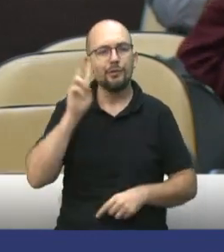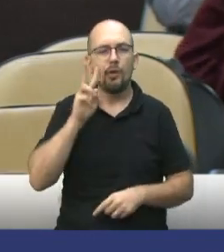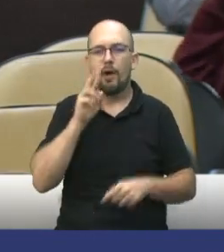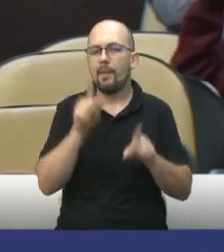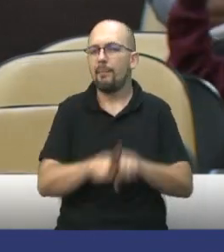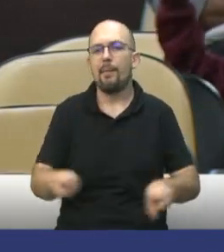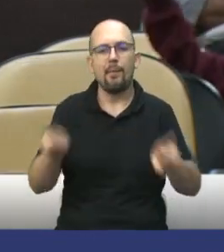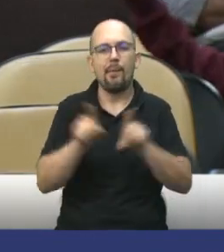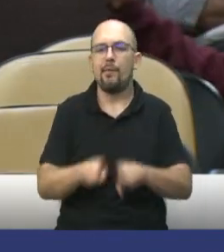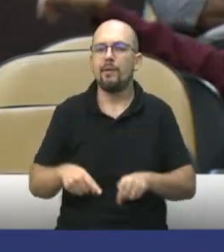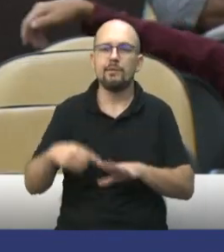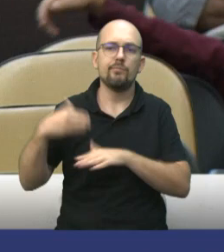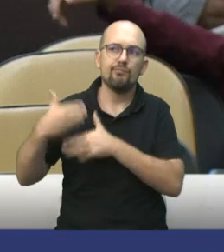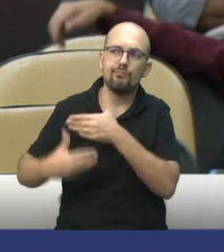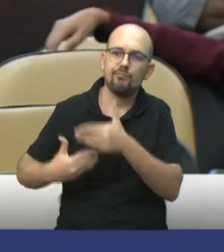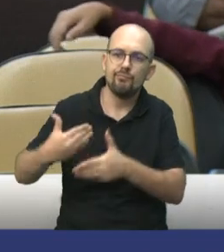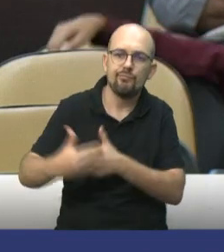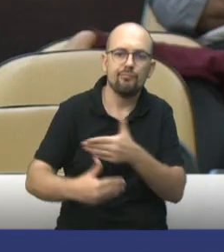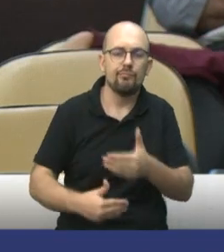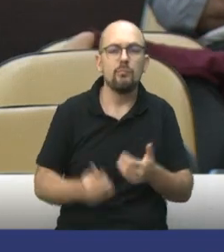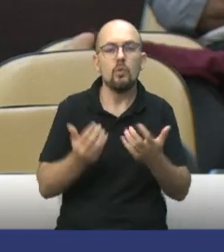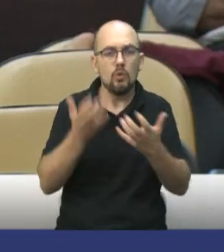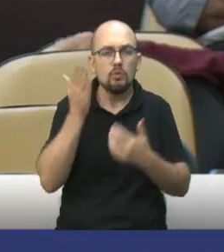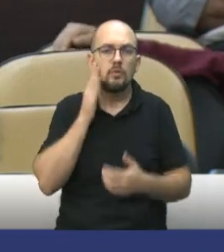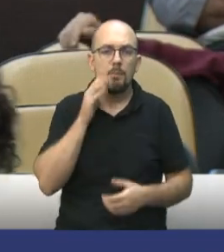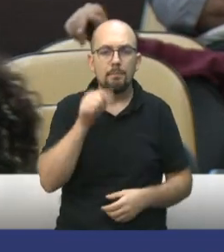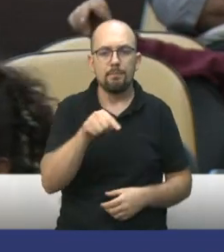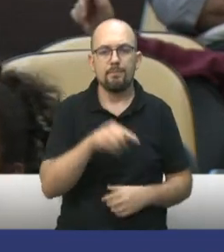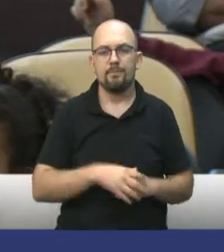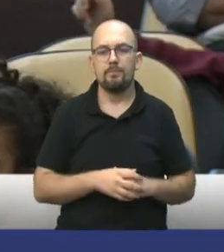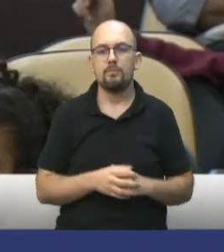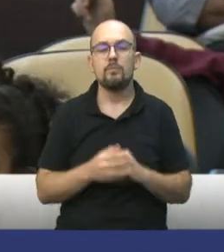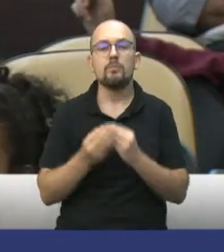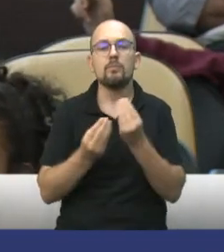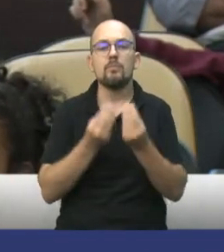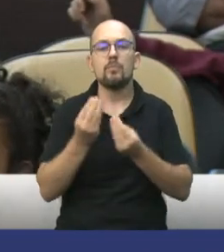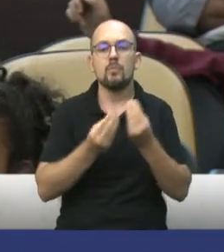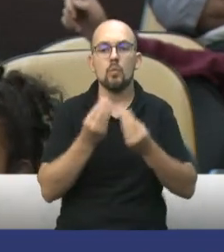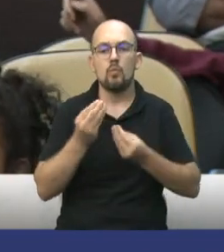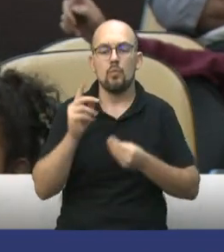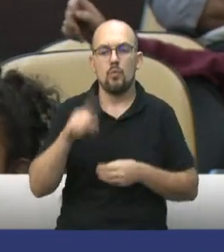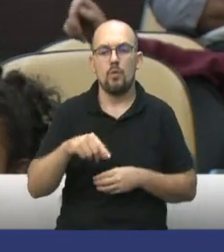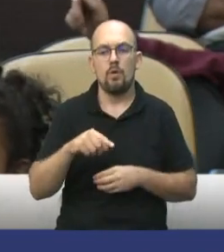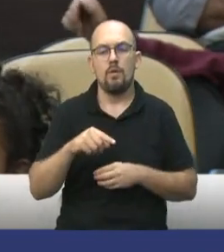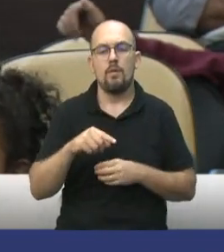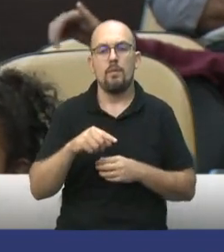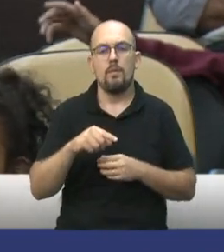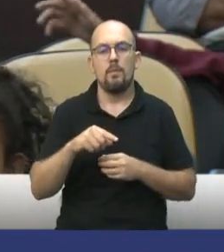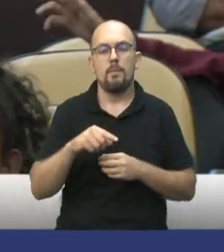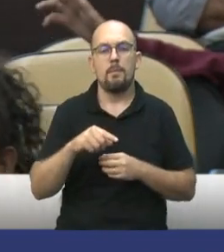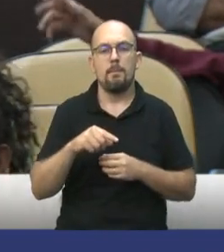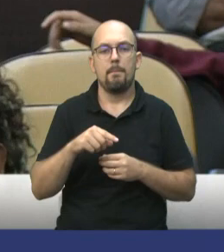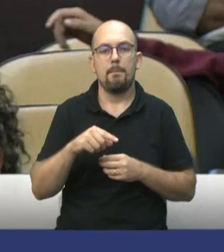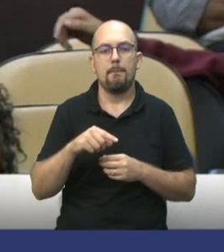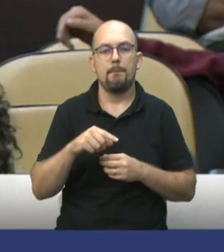E a gente queria, eu queria saber isso. Como que é feito essa...